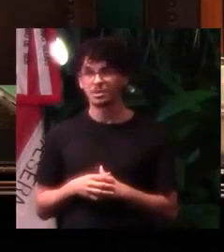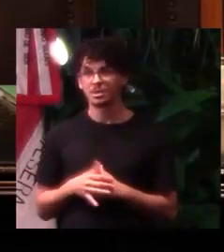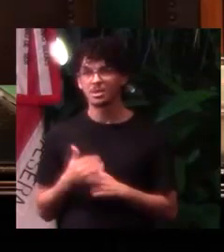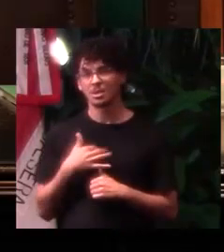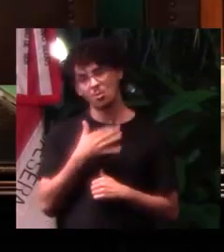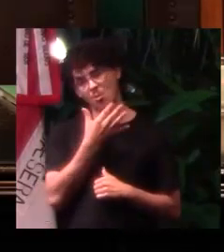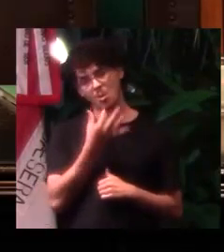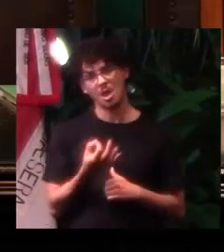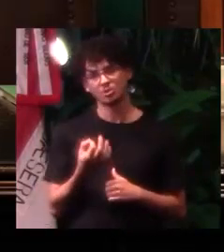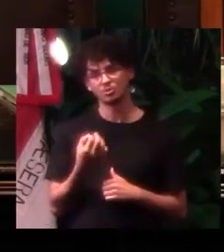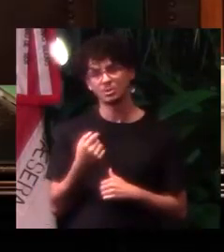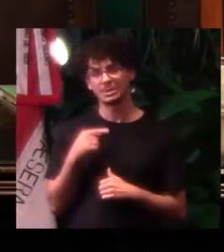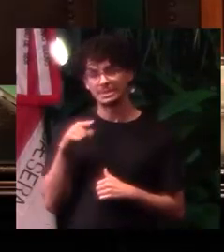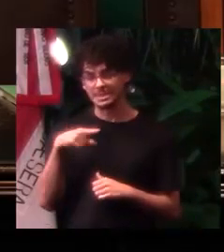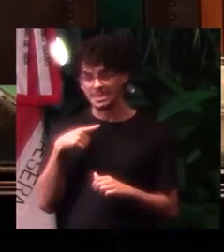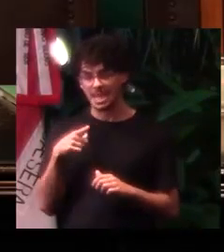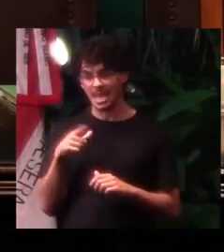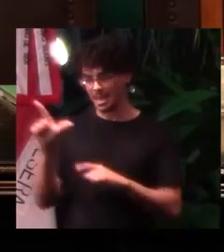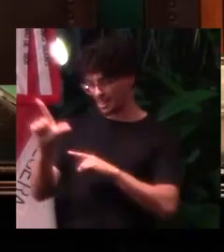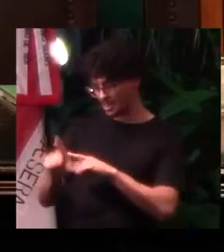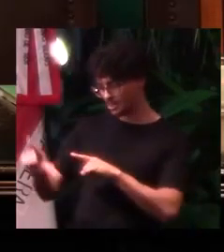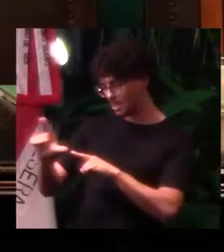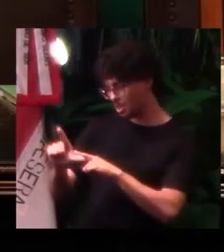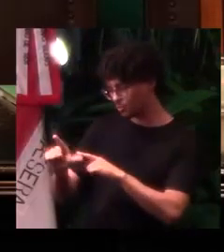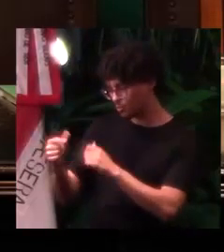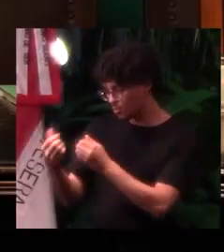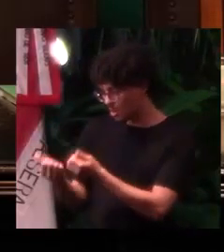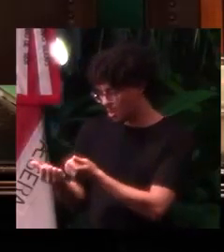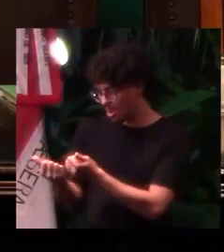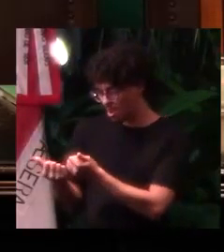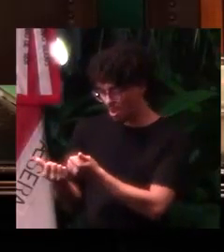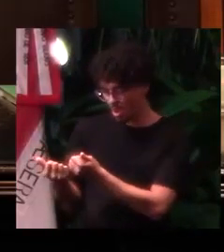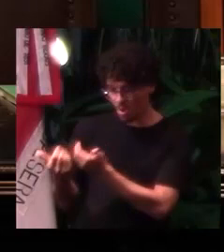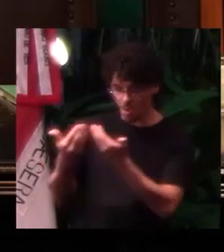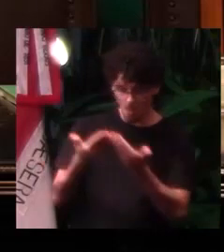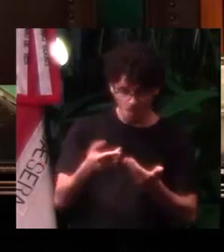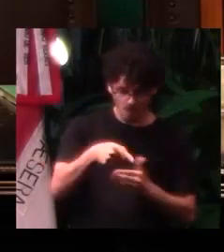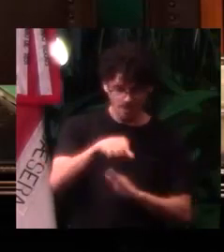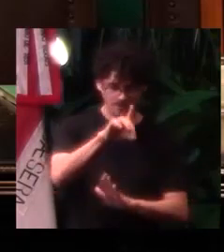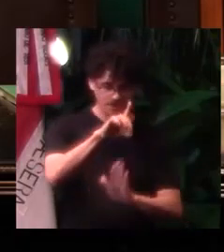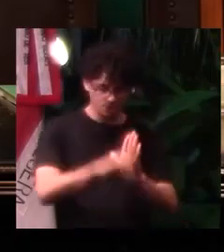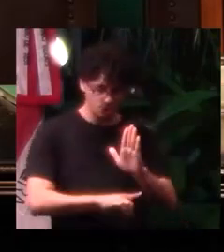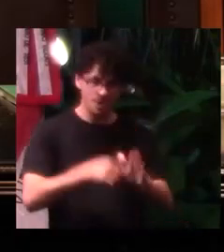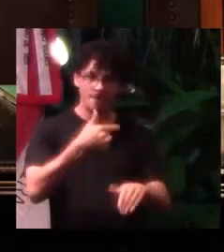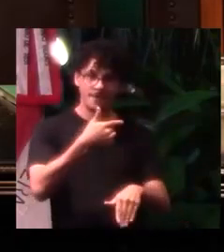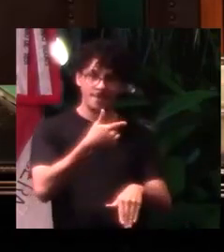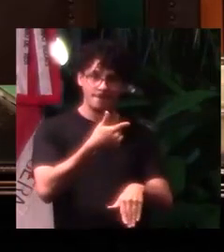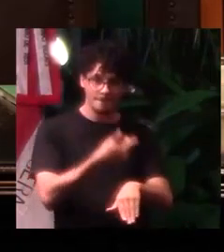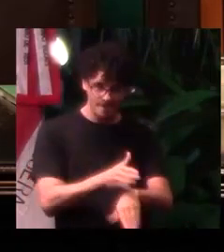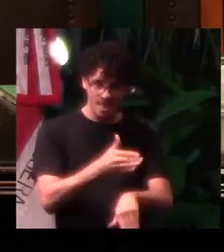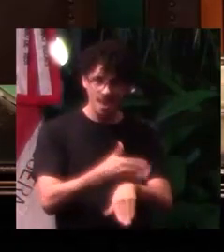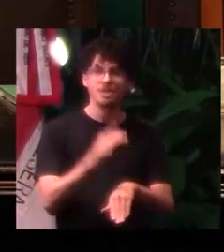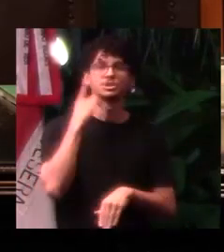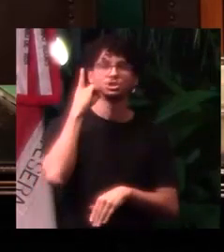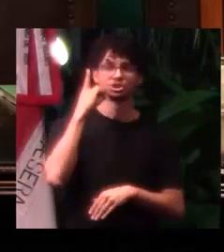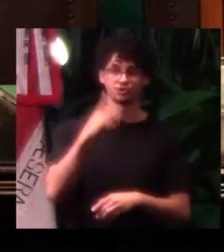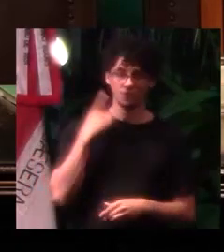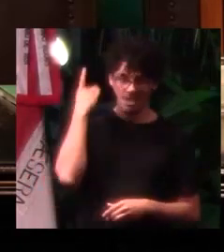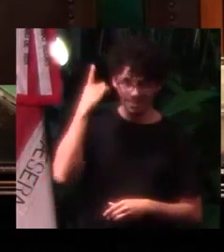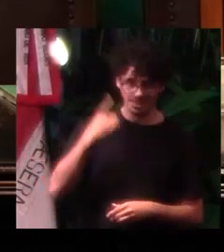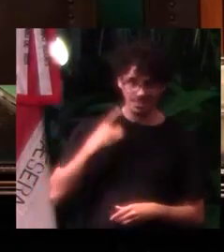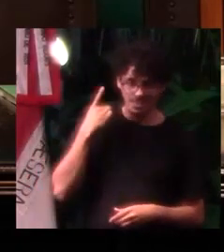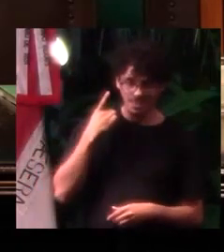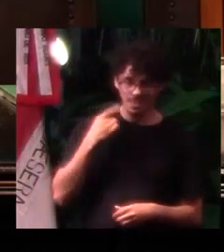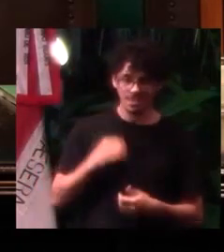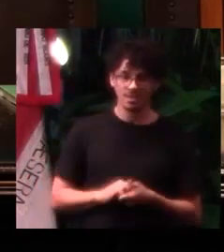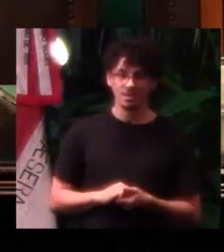Eu acho que a contribuição da literatura na prática da advocacia, ela